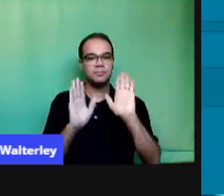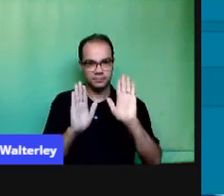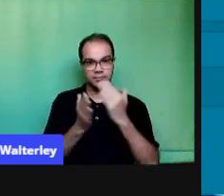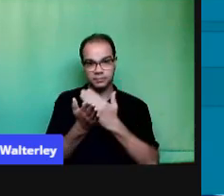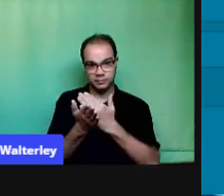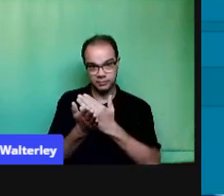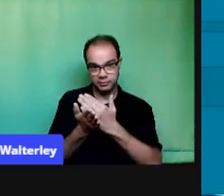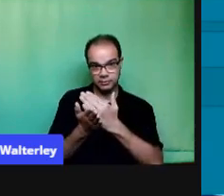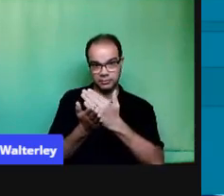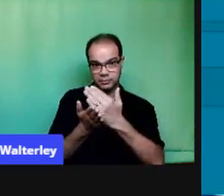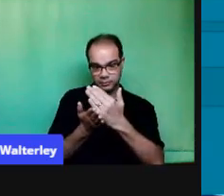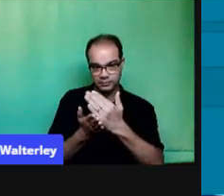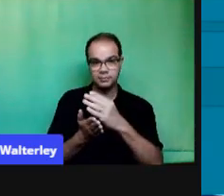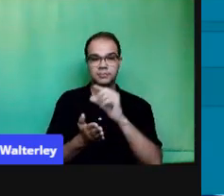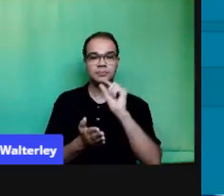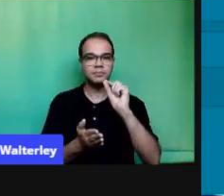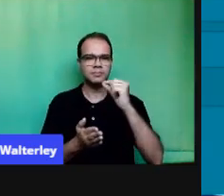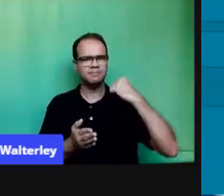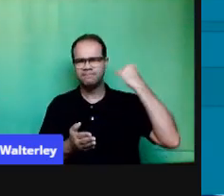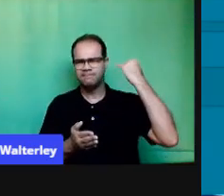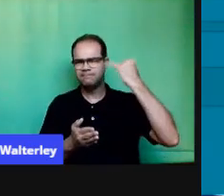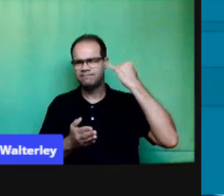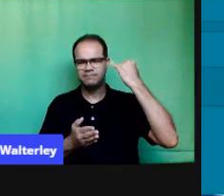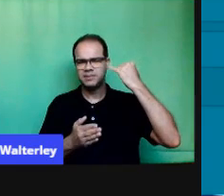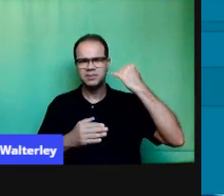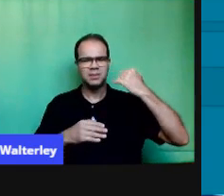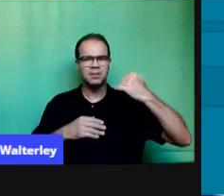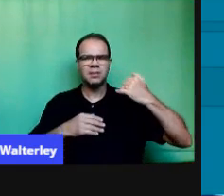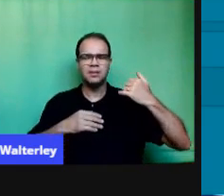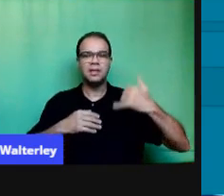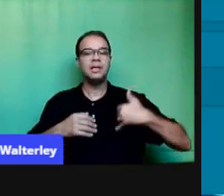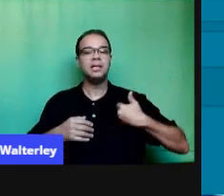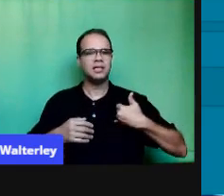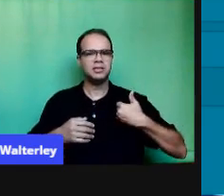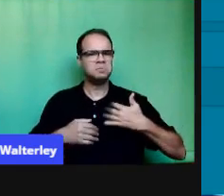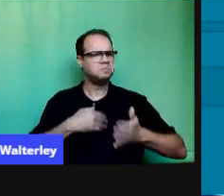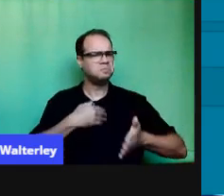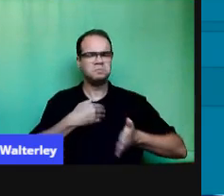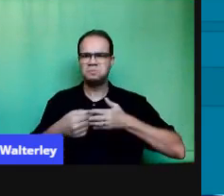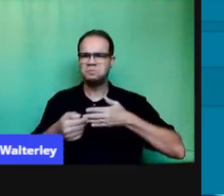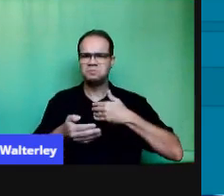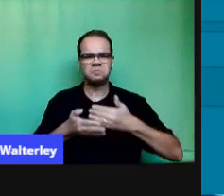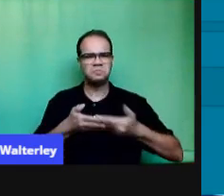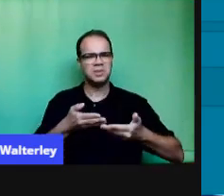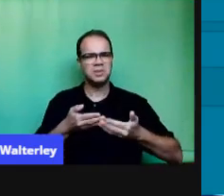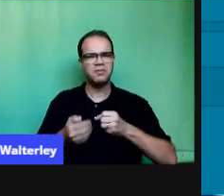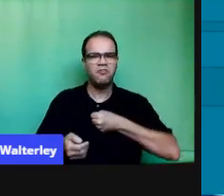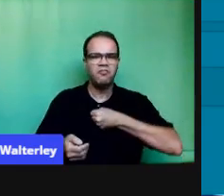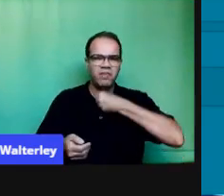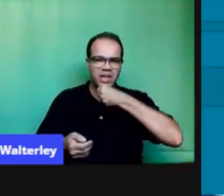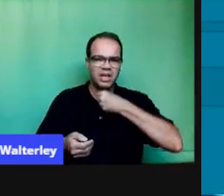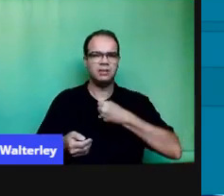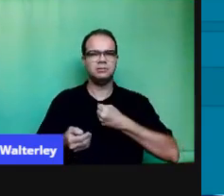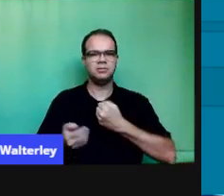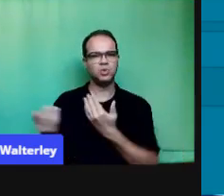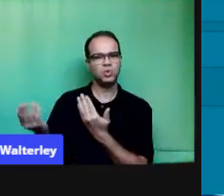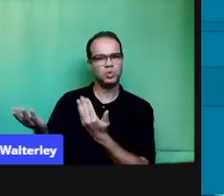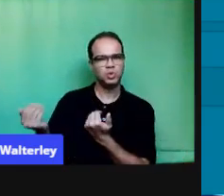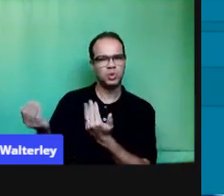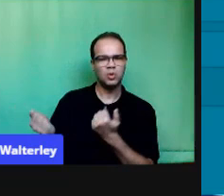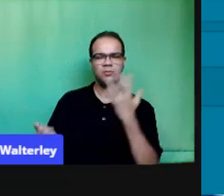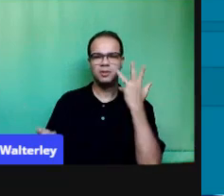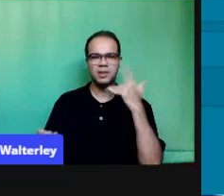todo mundo, né, independente da idade, seja uma criança, um adulto ou um idoso, todos nós temos conhecimento, nem que